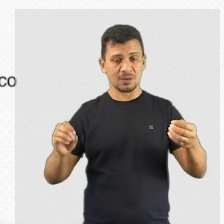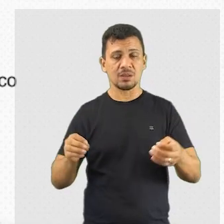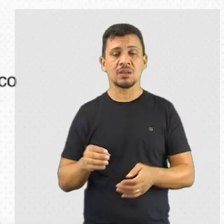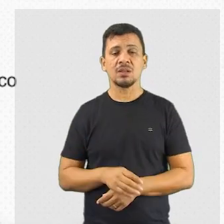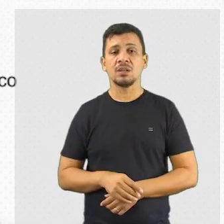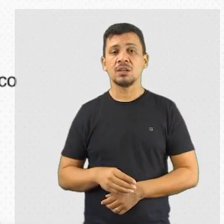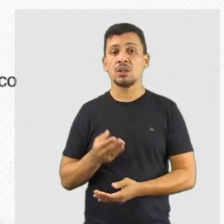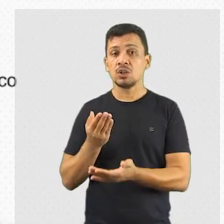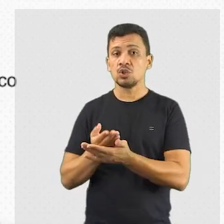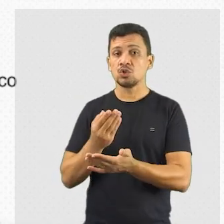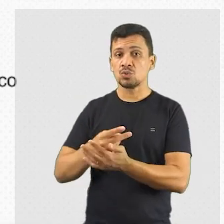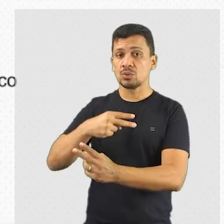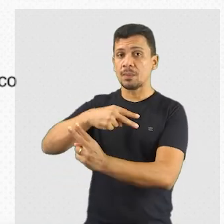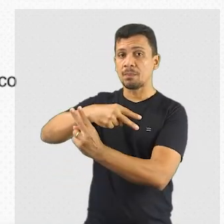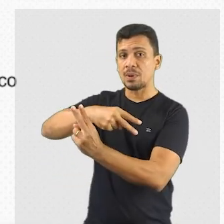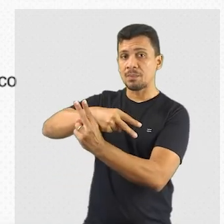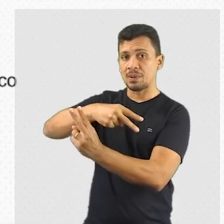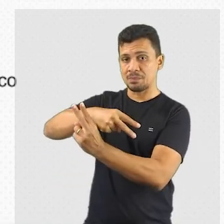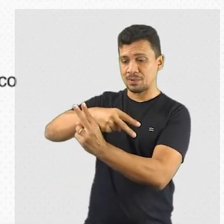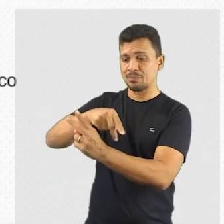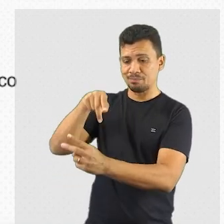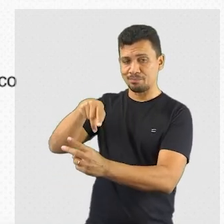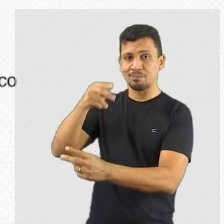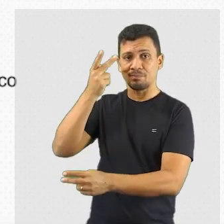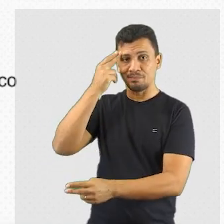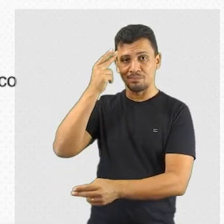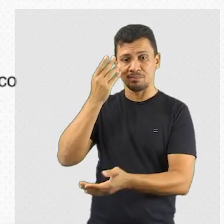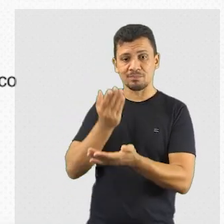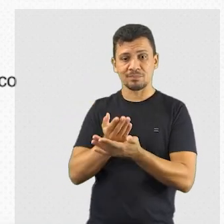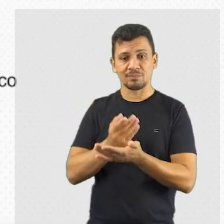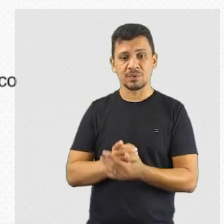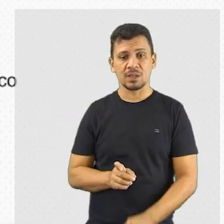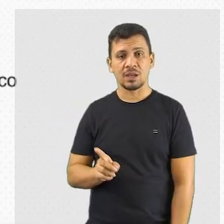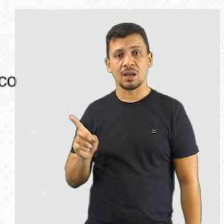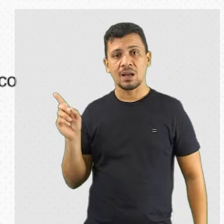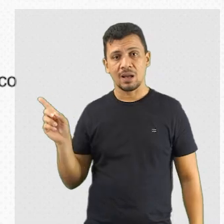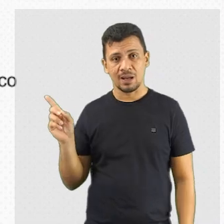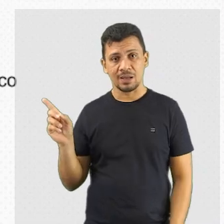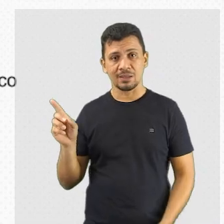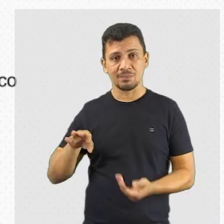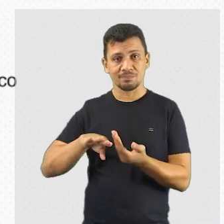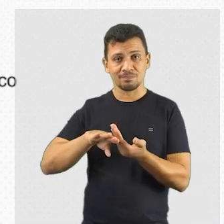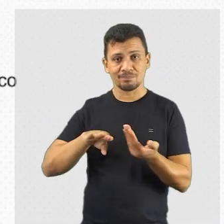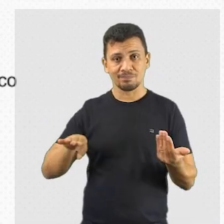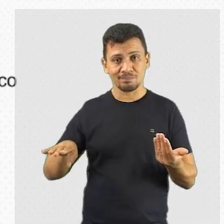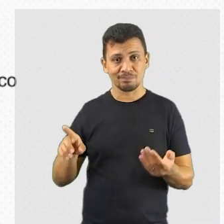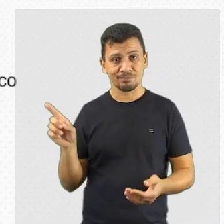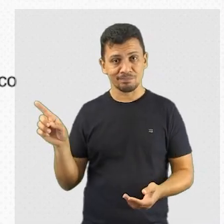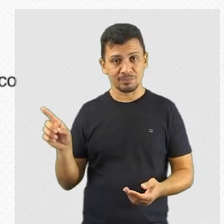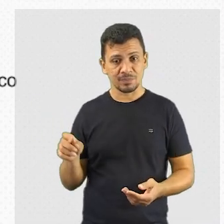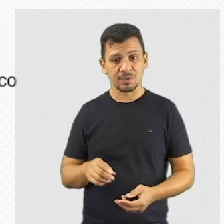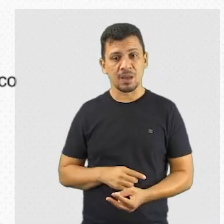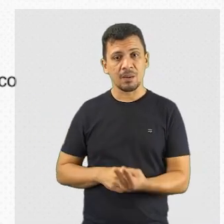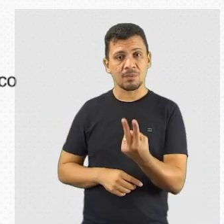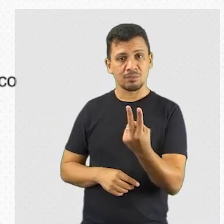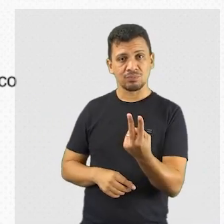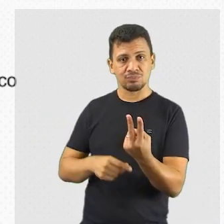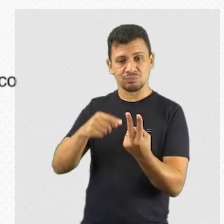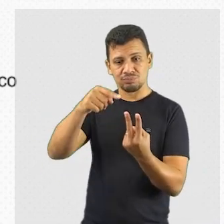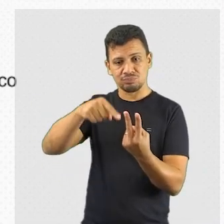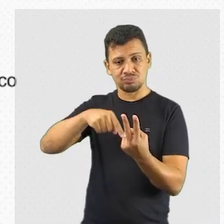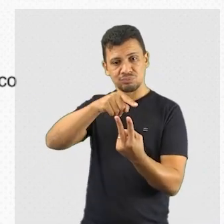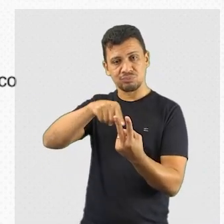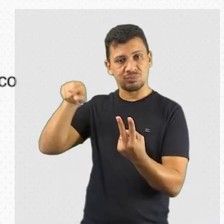duplicados, né? Naquele formatozinho com as duas perninhas. Aí, nesse caso, eles não estão duplicados, por isso que a gente só observa uma perninha. Então,